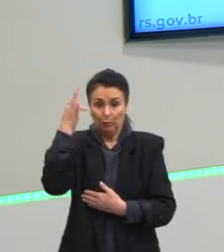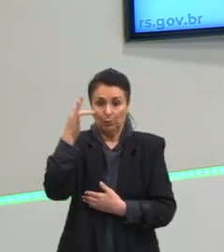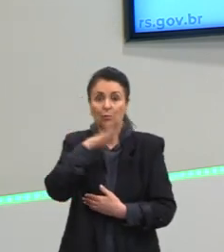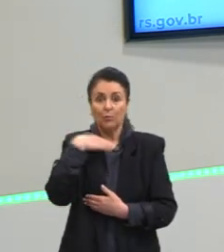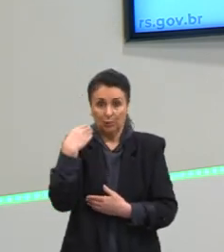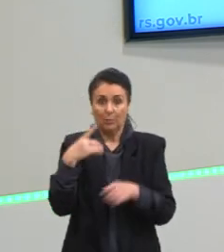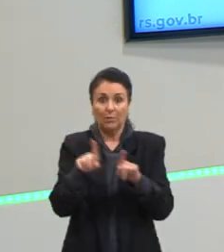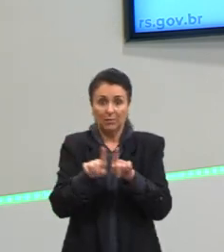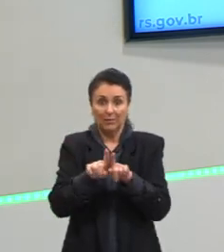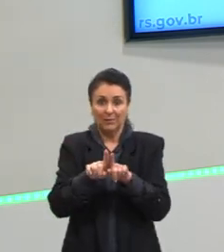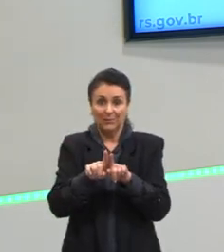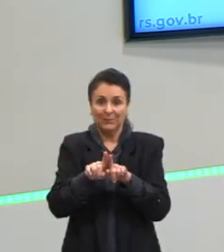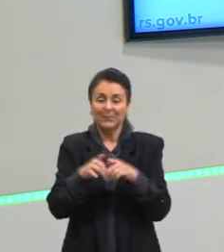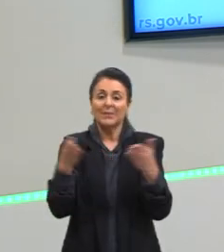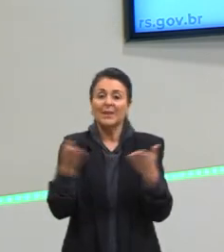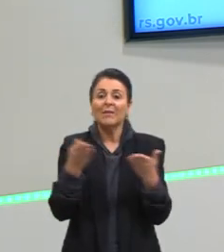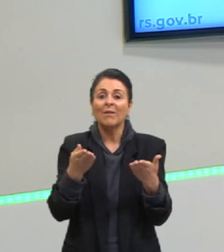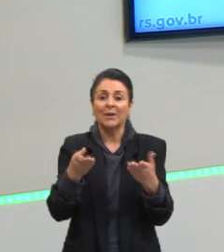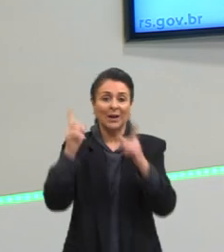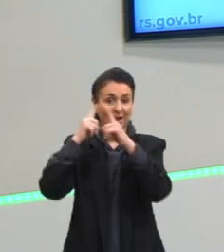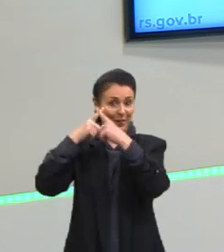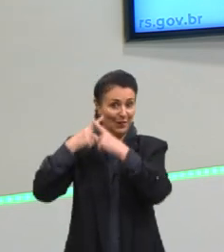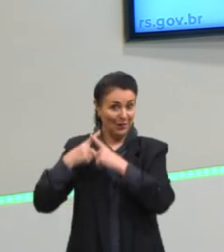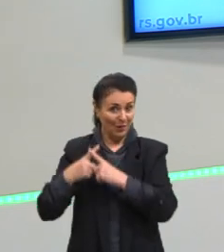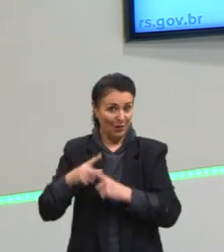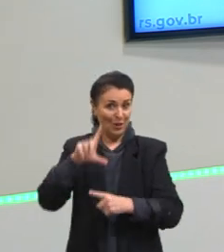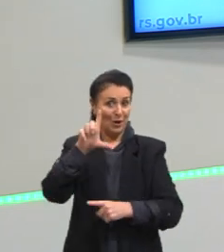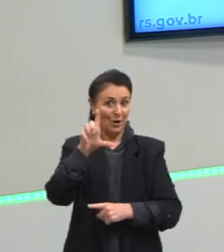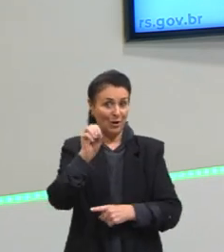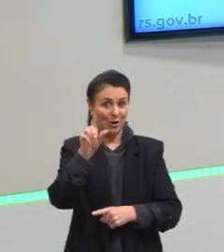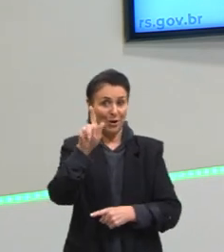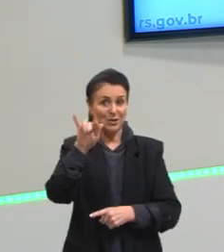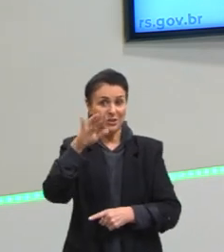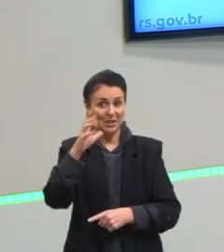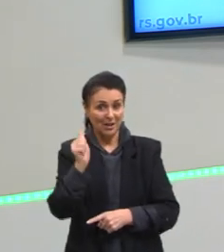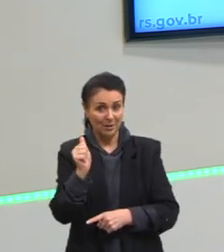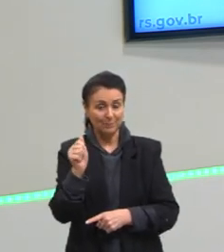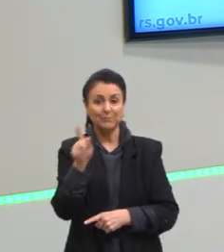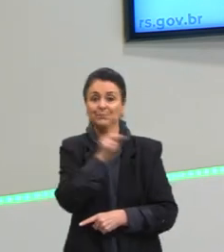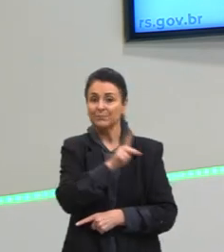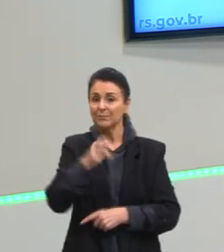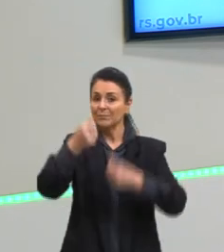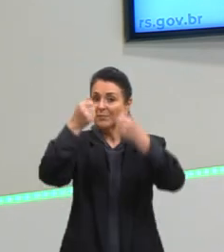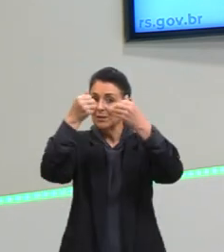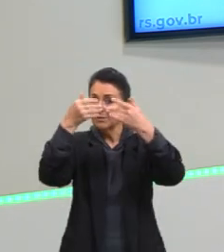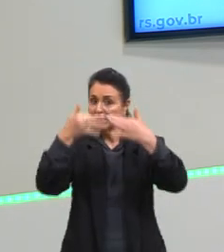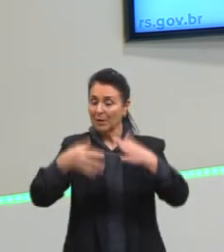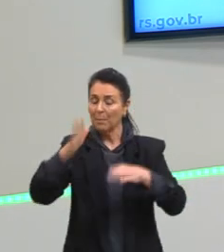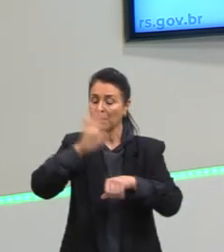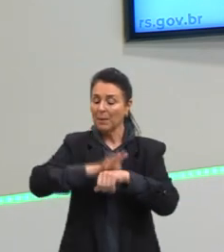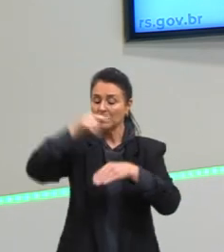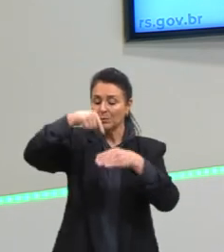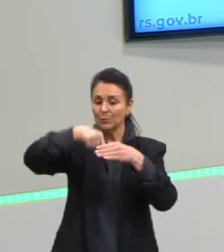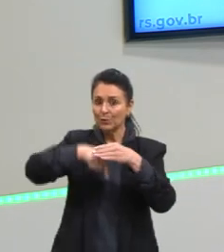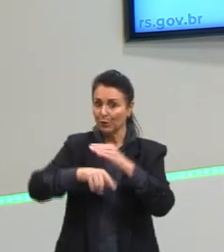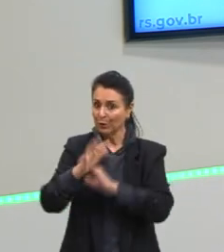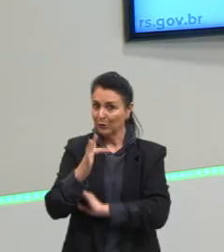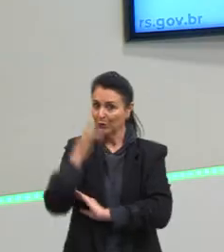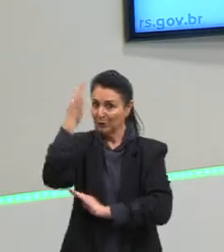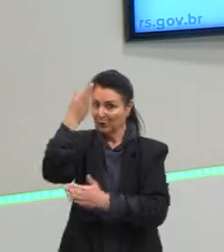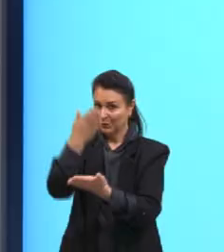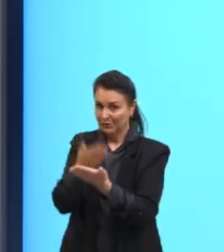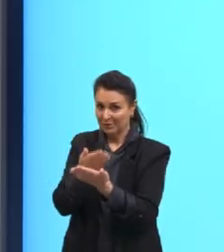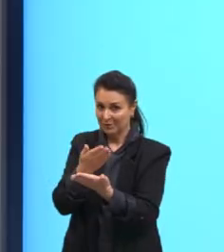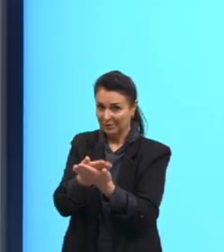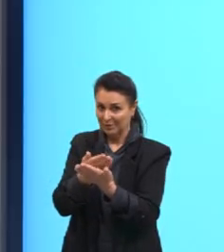que sobre a loja nós vamos estudar mais adiante mais aprofundadamente mas só para só para te dar esse gostinho para você começar a